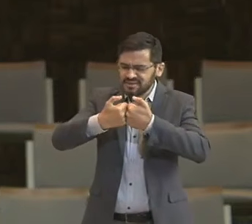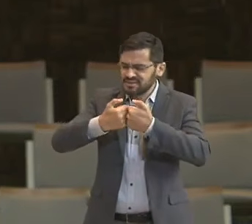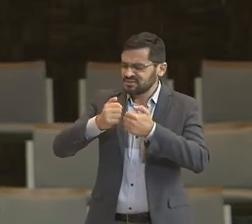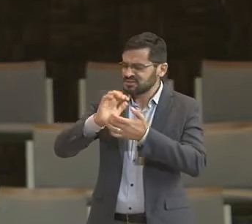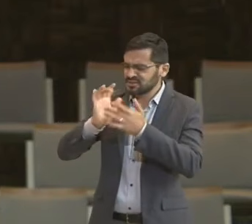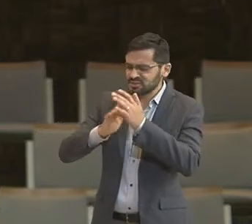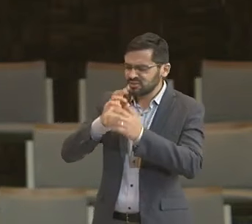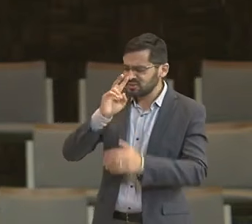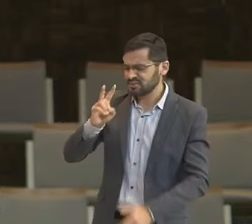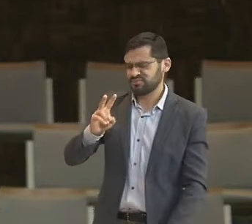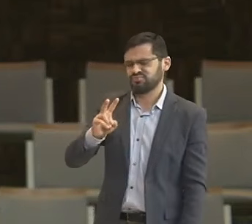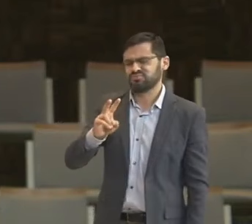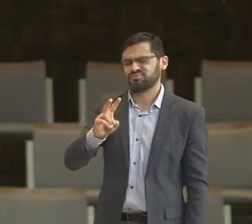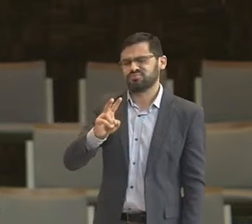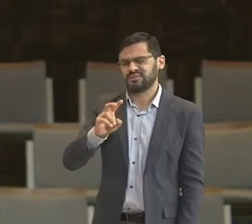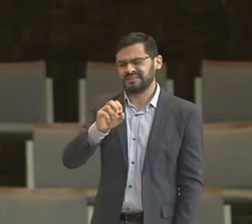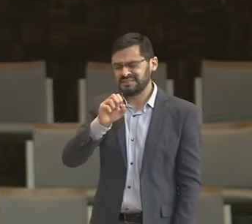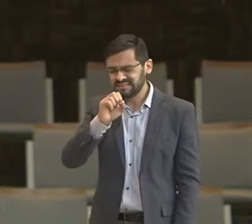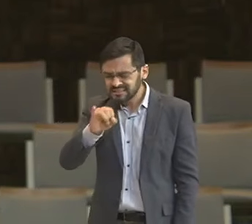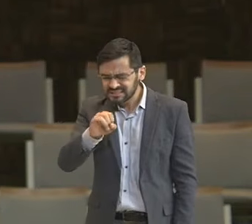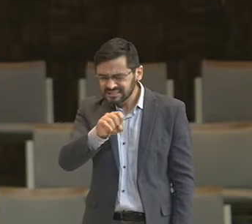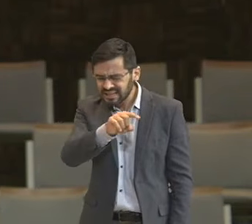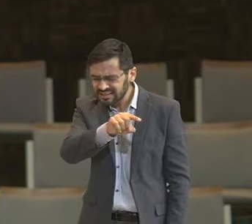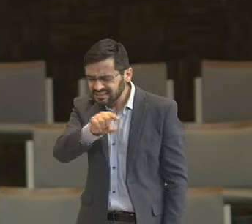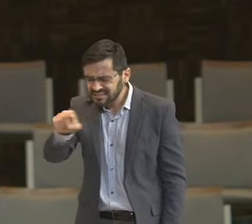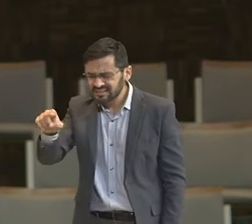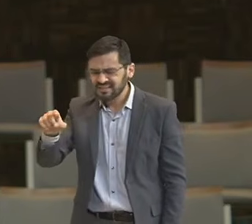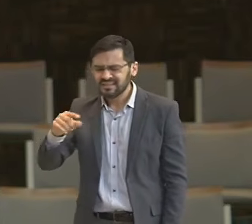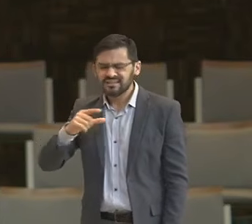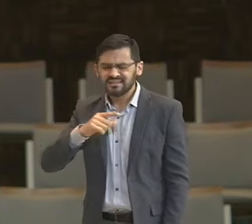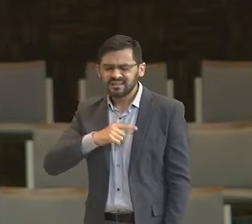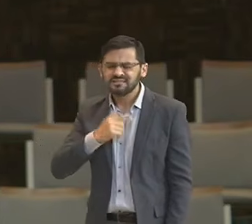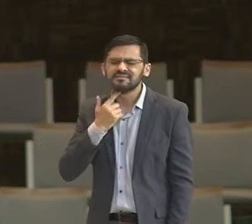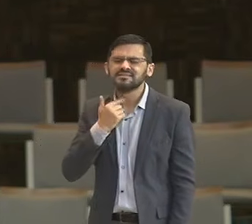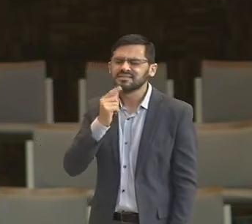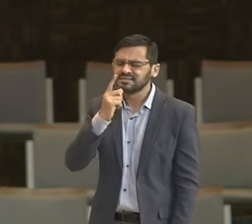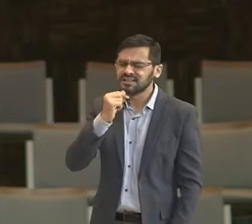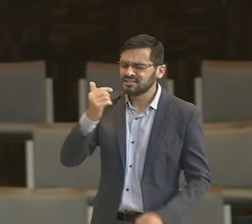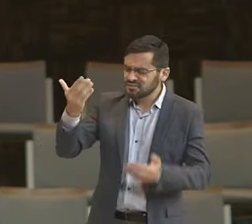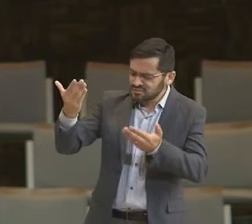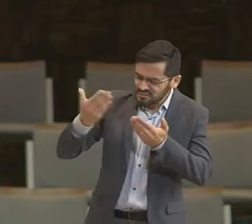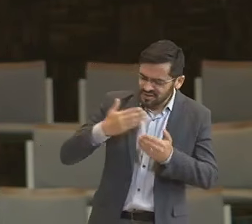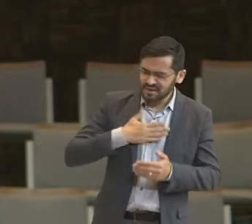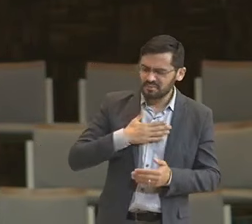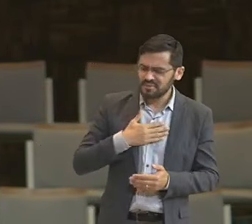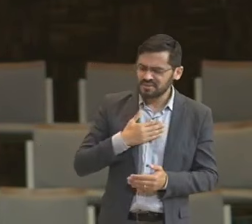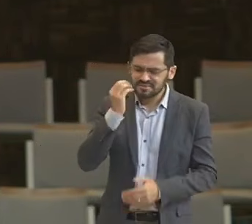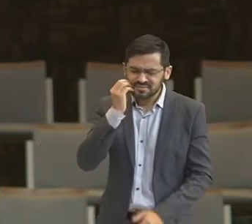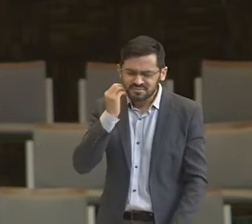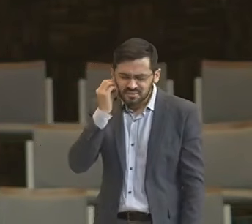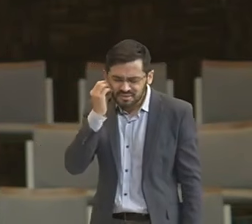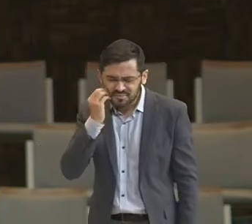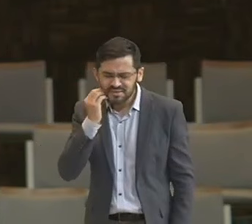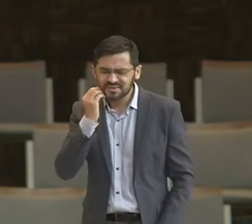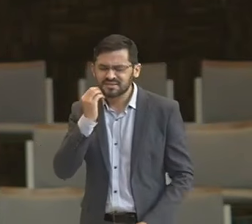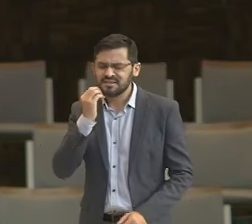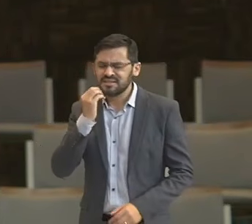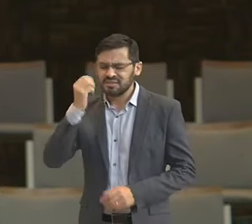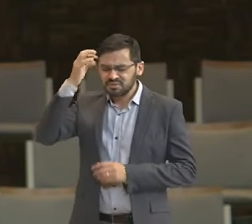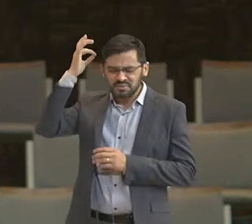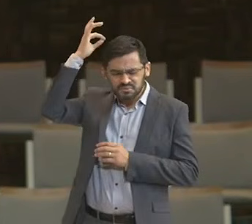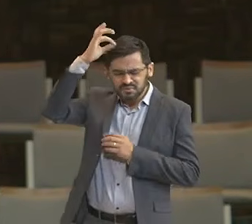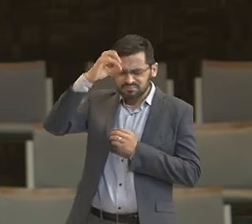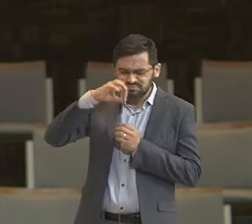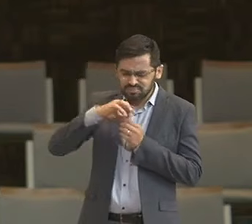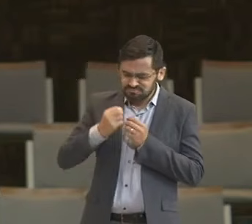Senhor olhou para eles e disse: se alguém tem sede, venha a mim e beba, e rios de